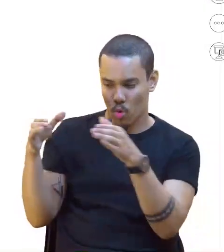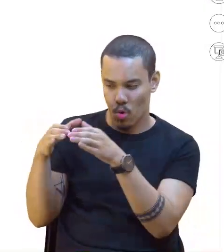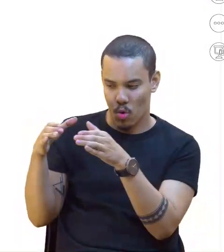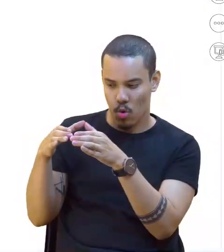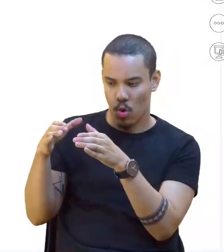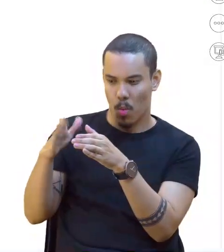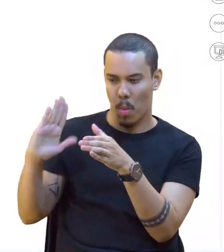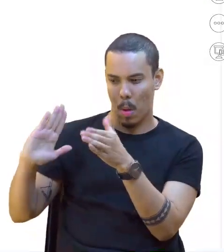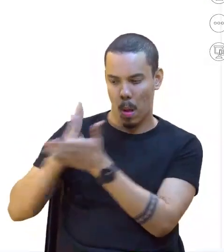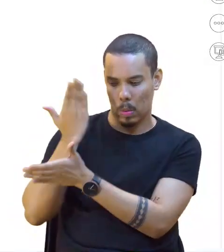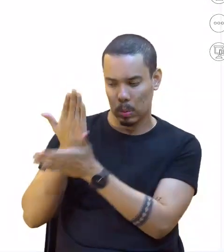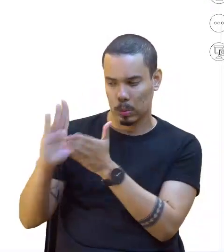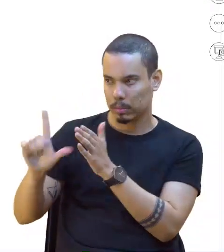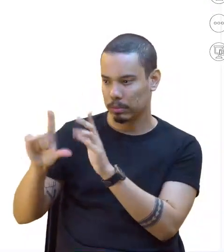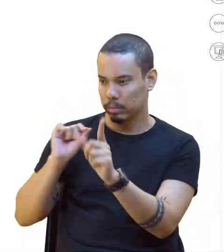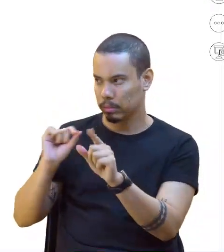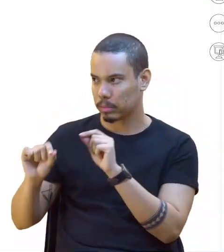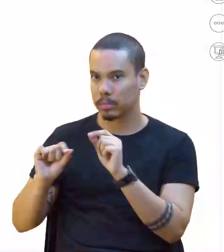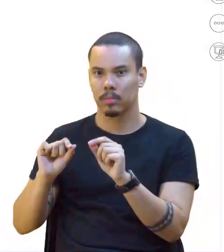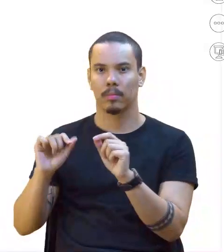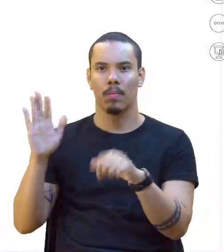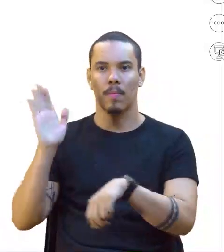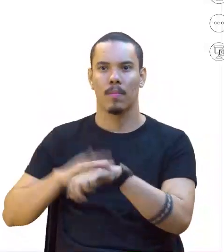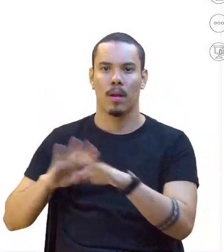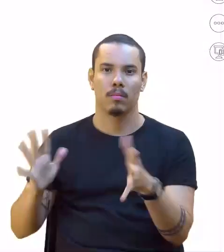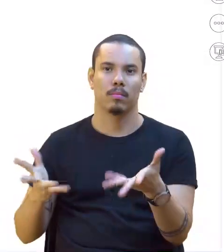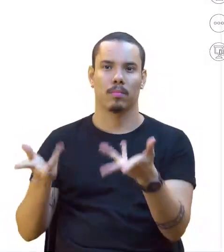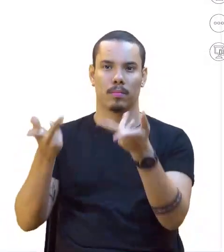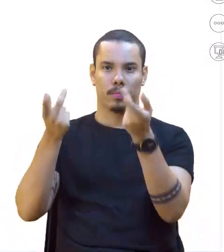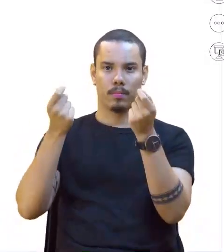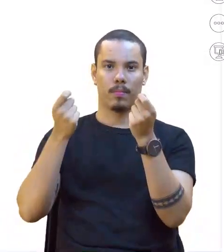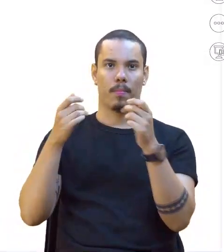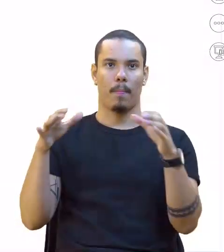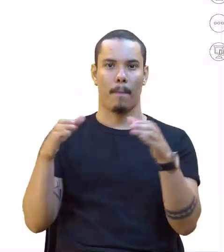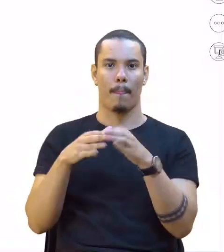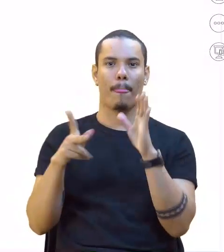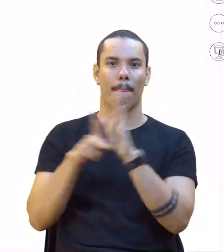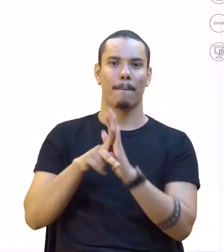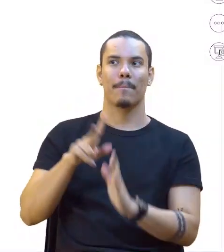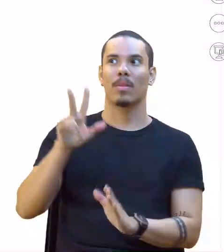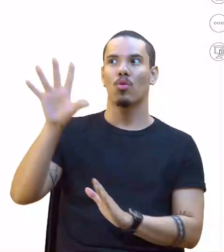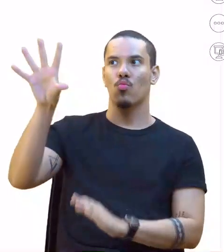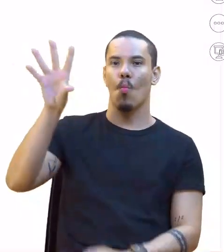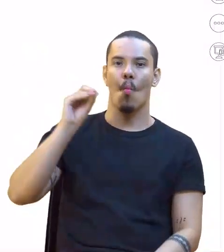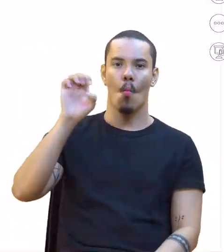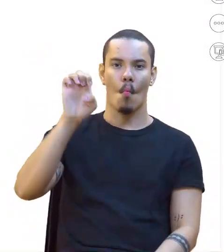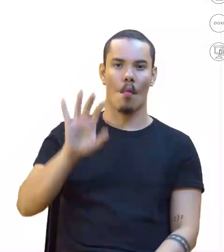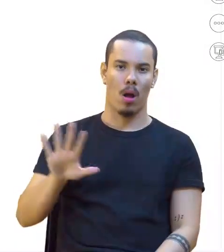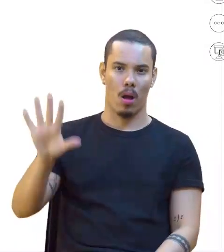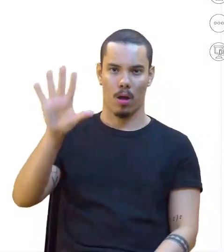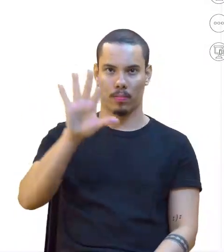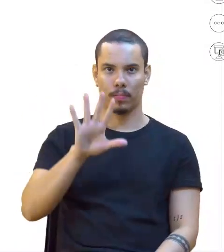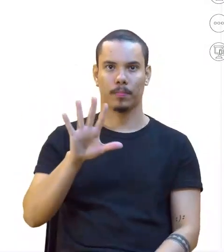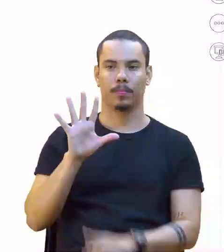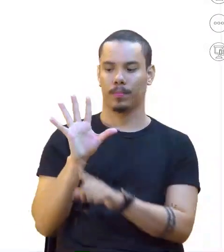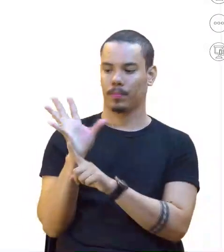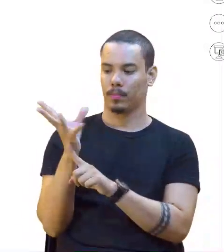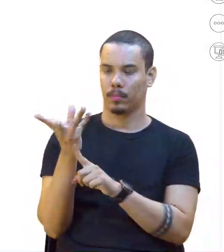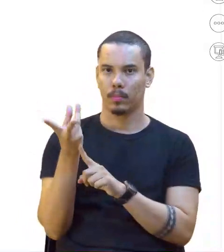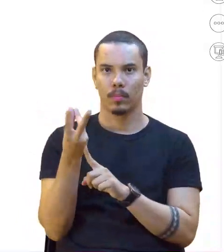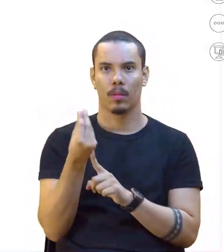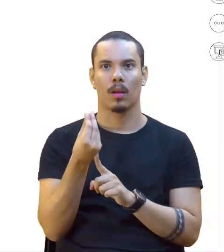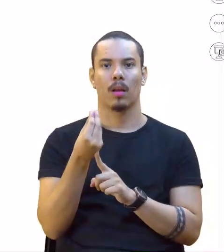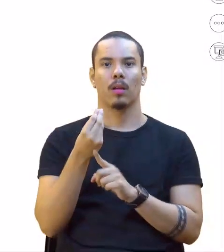expressões artísticas com a música clássica de padrão europeu, artes plásticas,